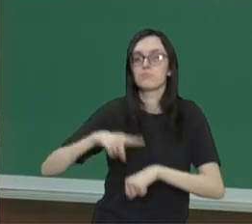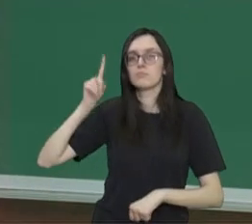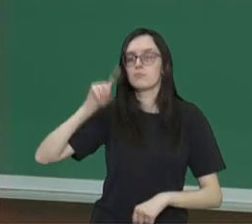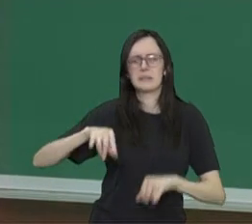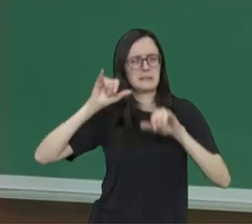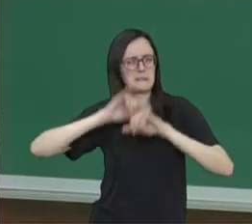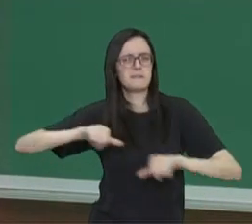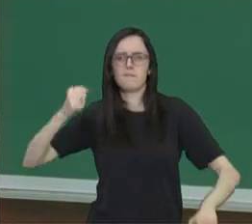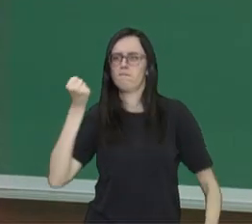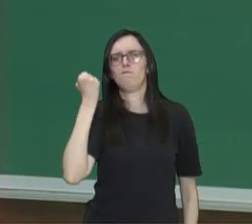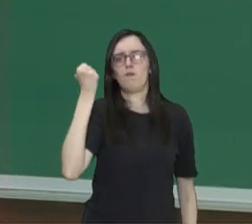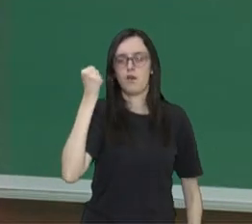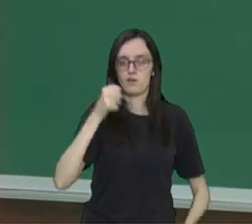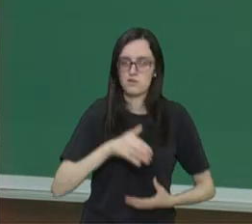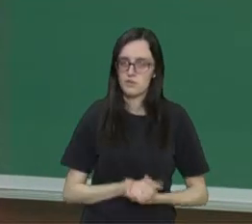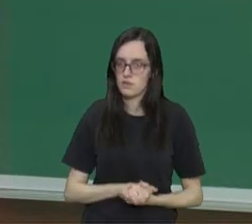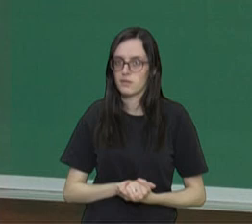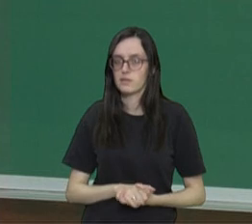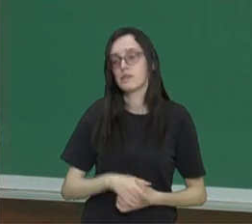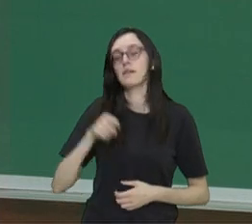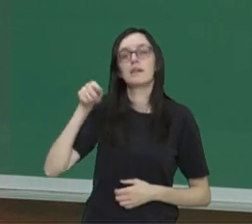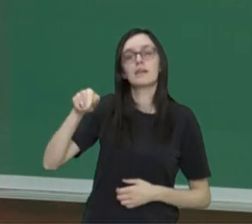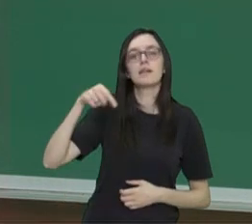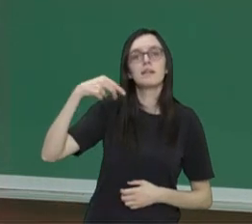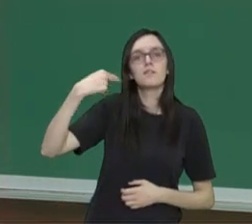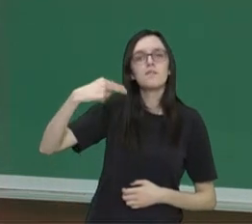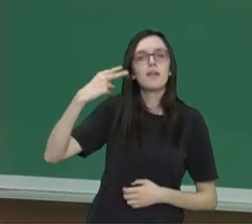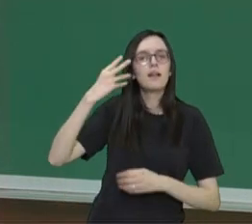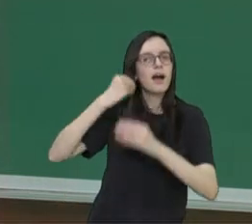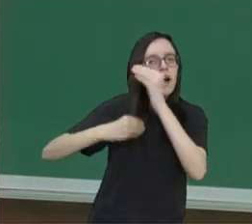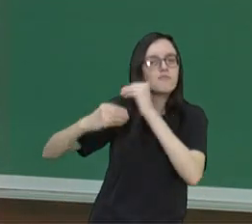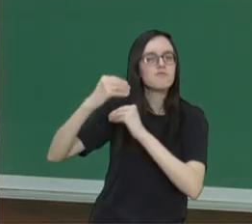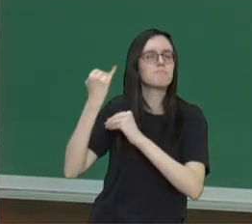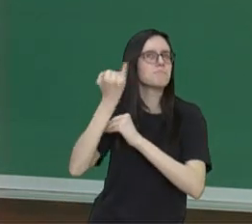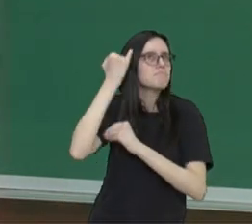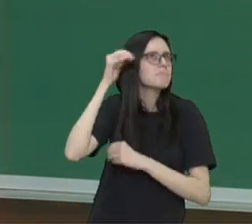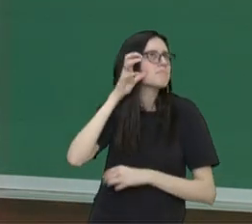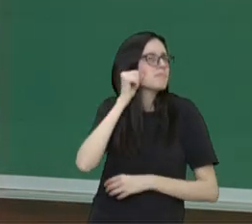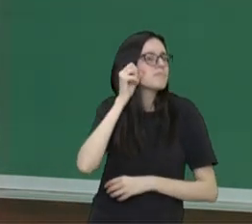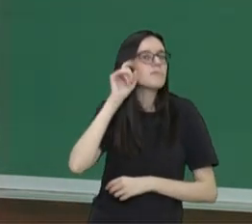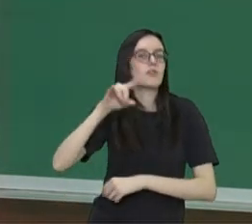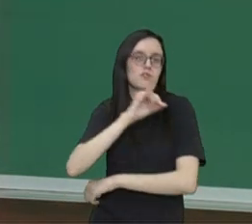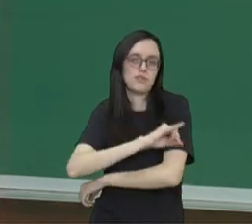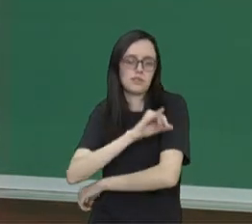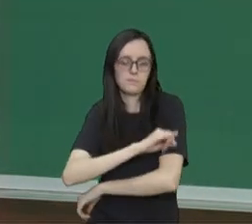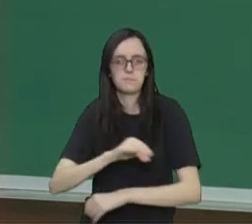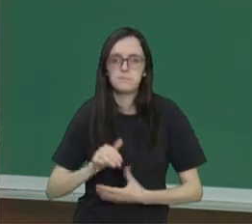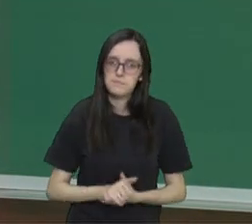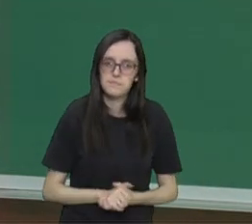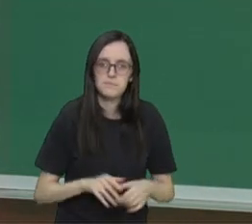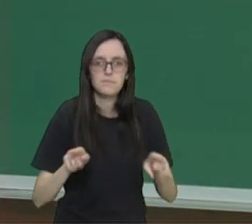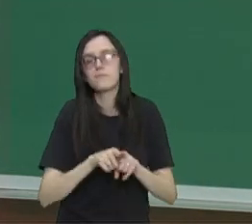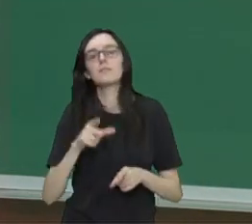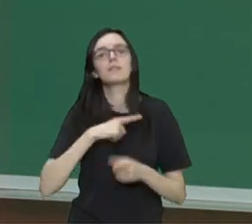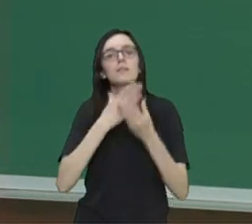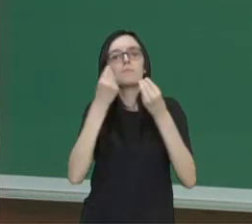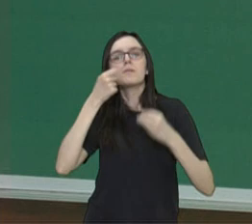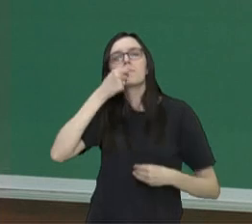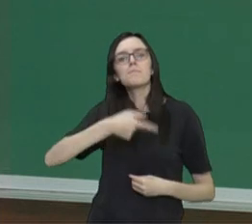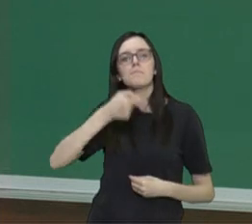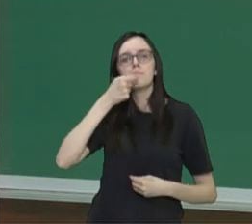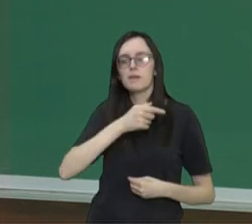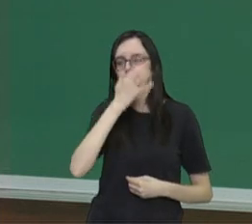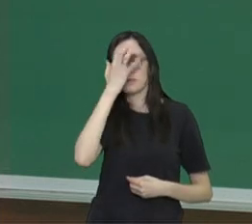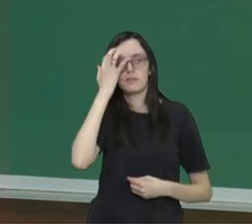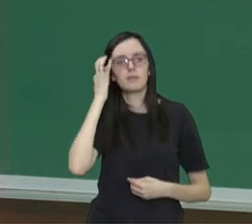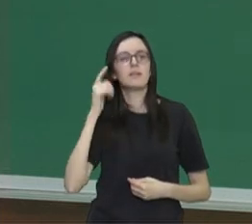sucesso enorme. Então, uma radionovela atrás da outra na Rádio Nacional do Rio de Janeiro. Os programas humorísticos também, como